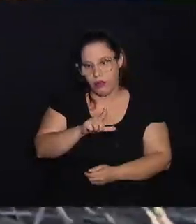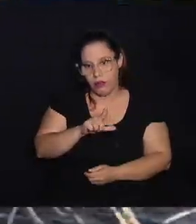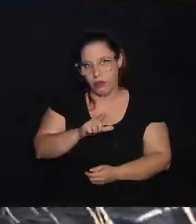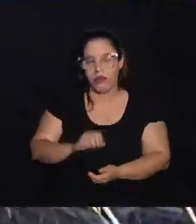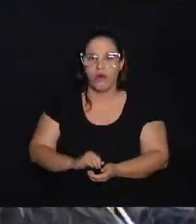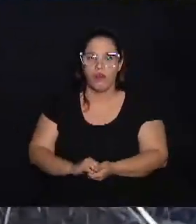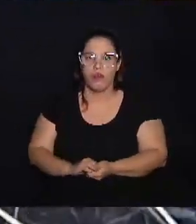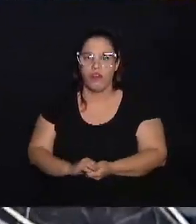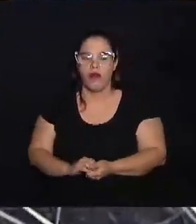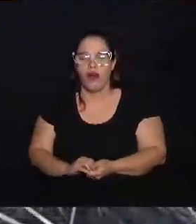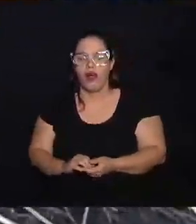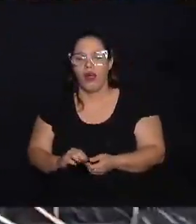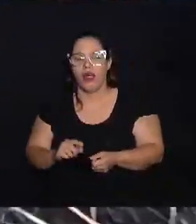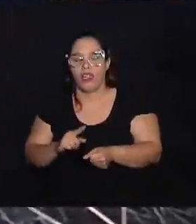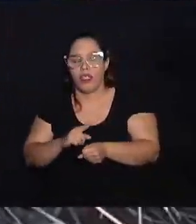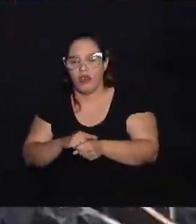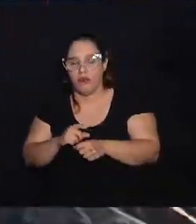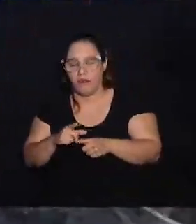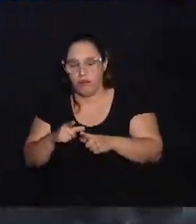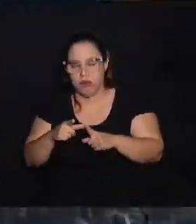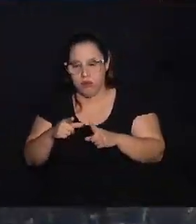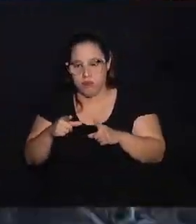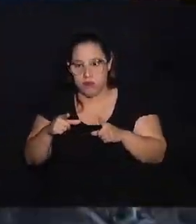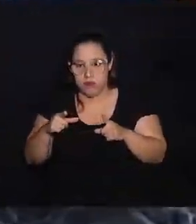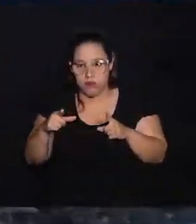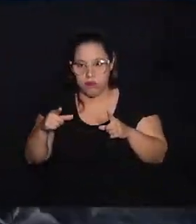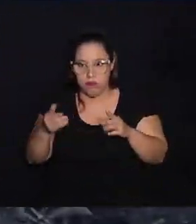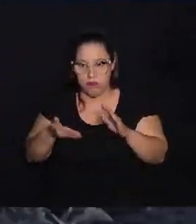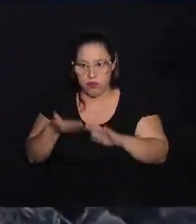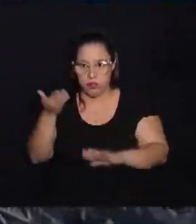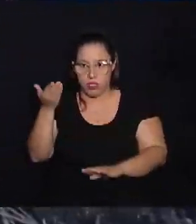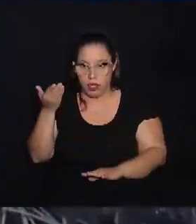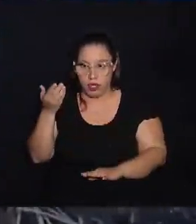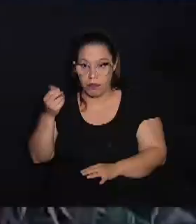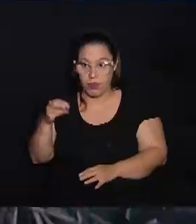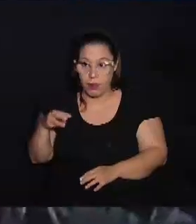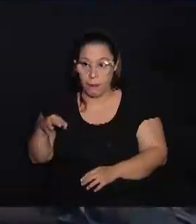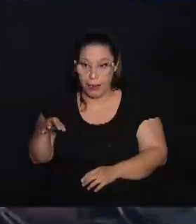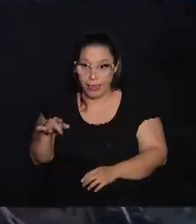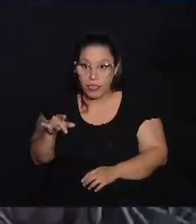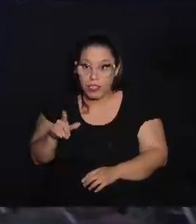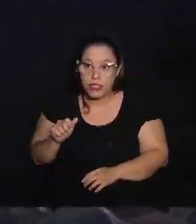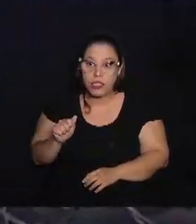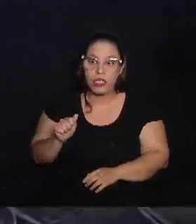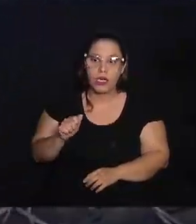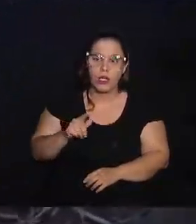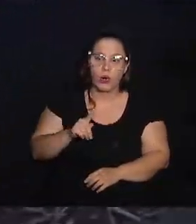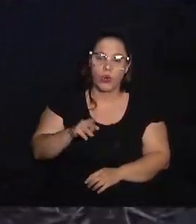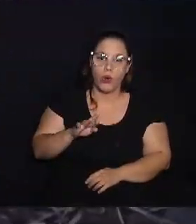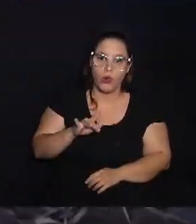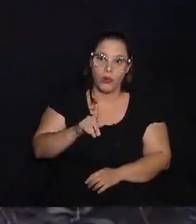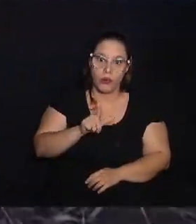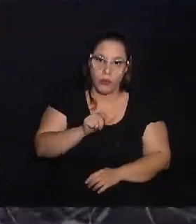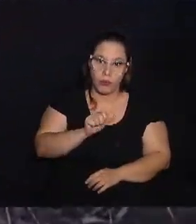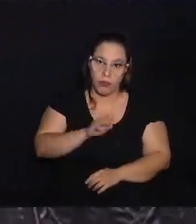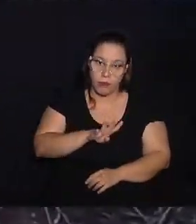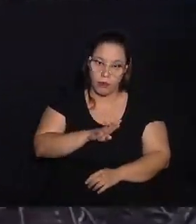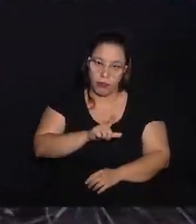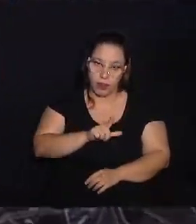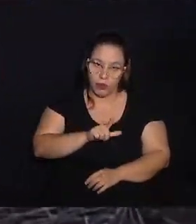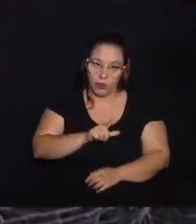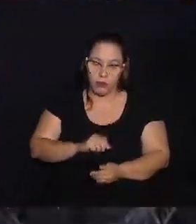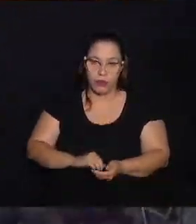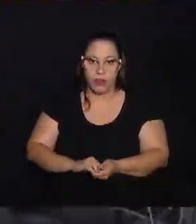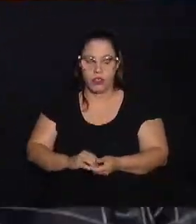subir cerca de 1 grau centígrado acima da média global. Esta elevação significativa contribui diretamente